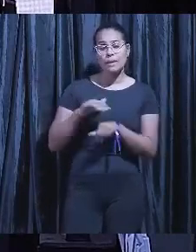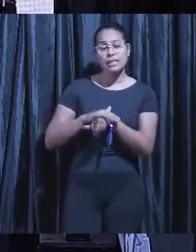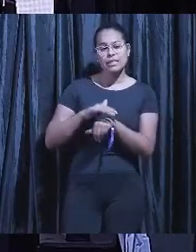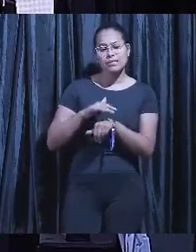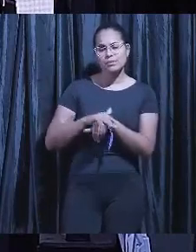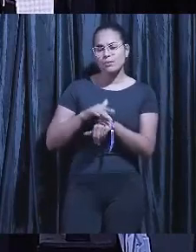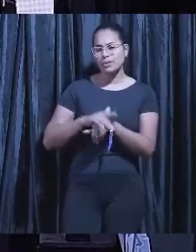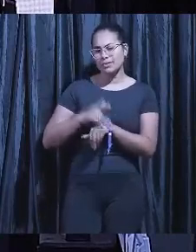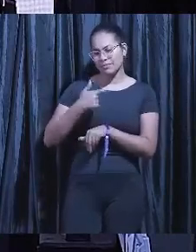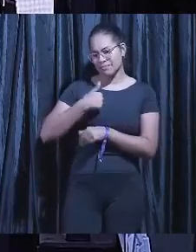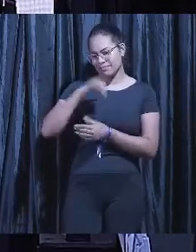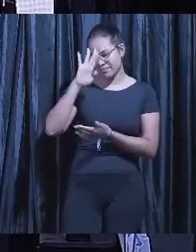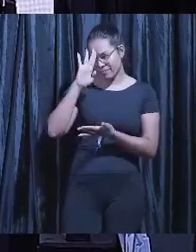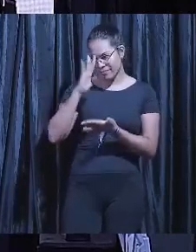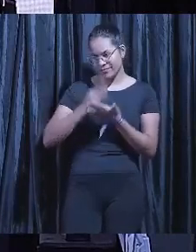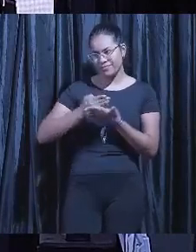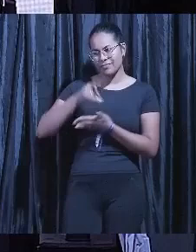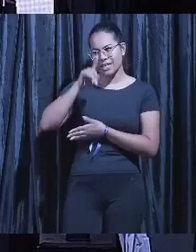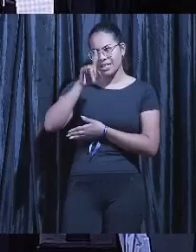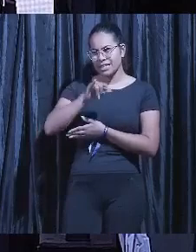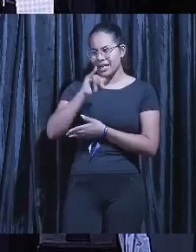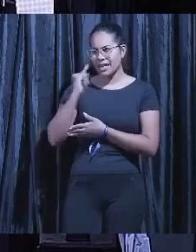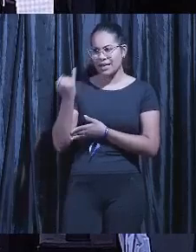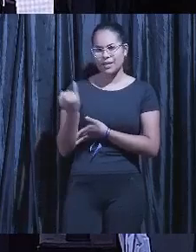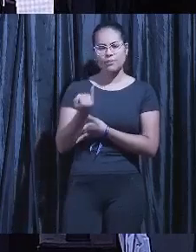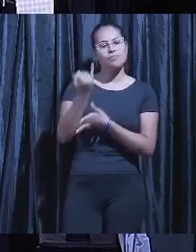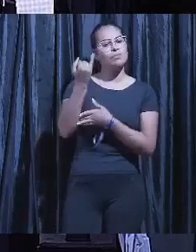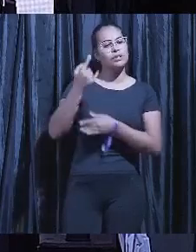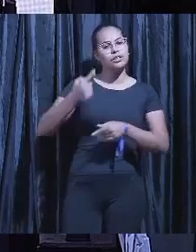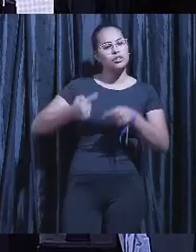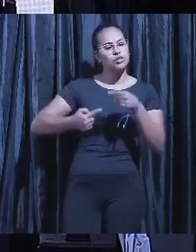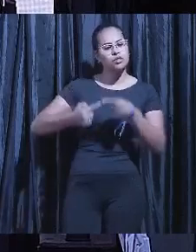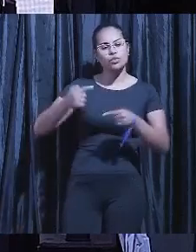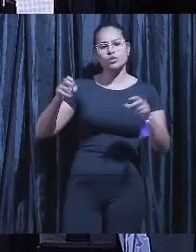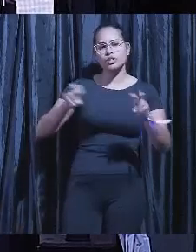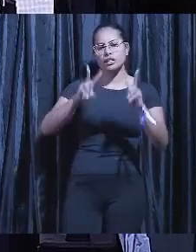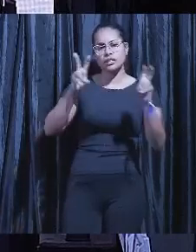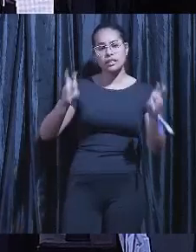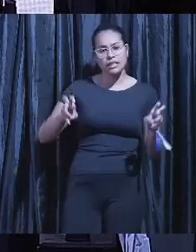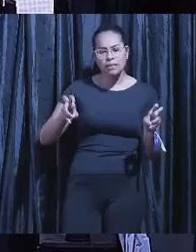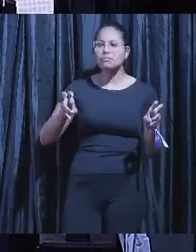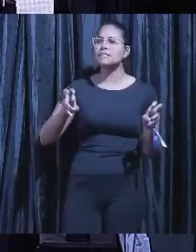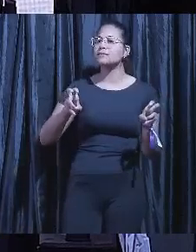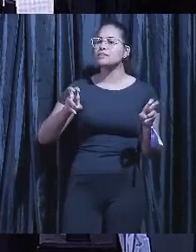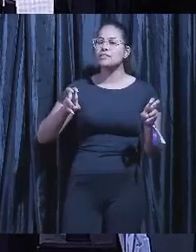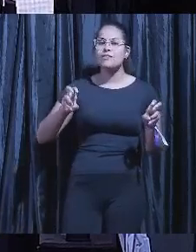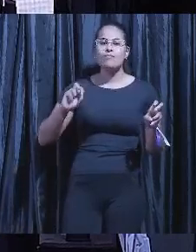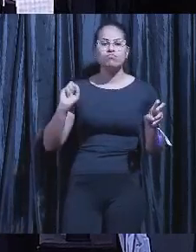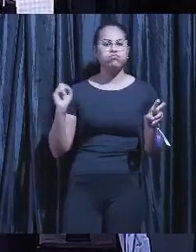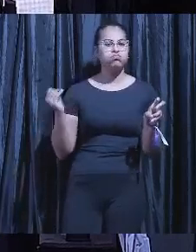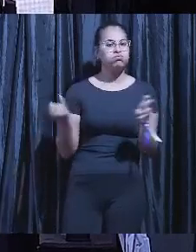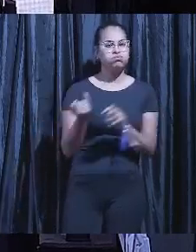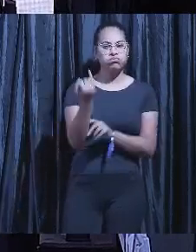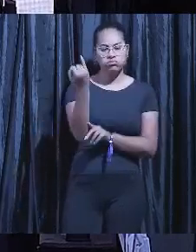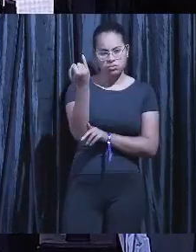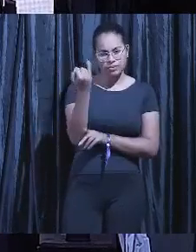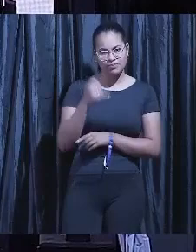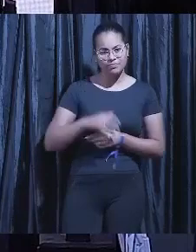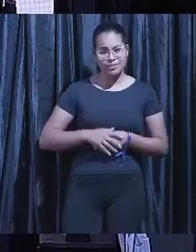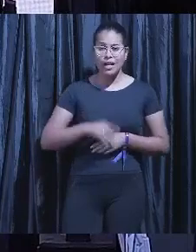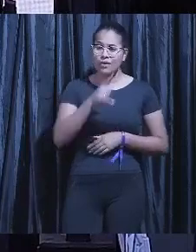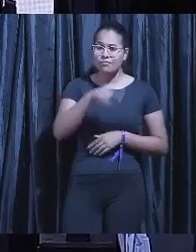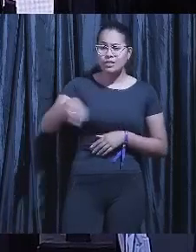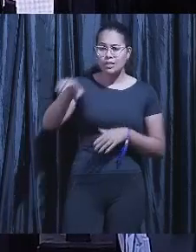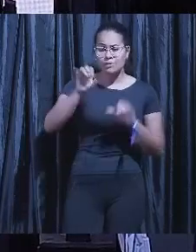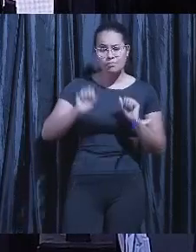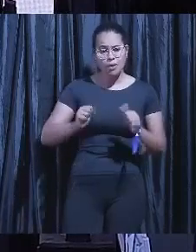que é fundamental discutir temas tão importantes e fundamentais. Sigam a gente nas redes